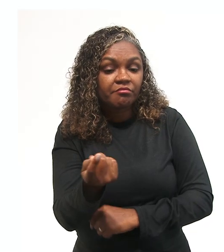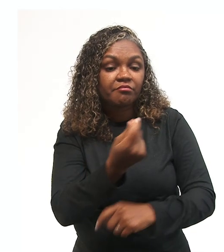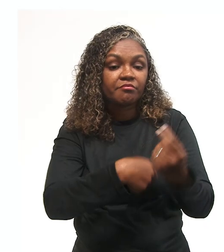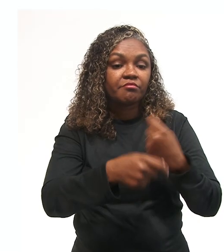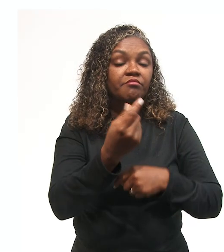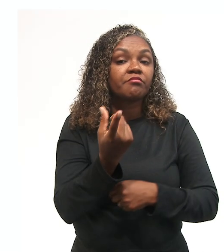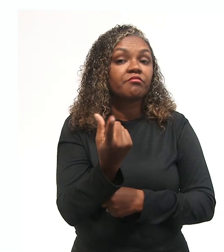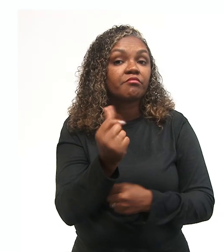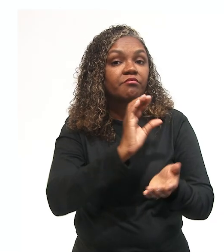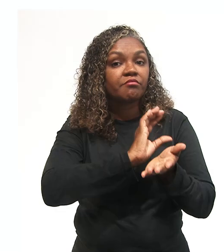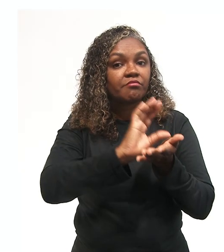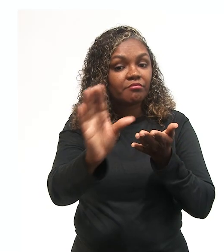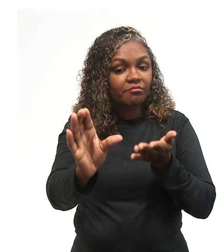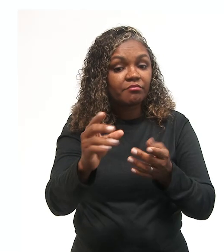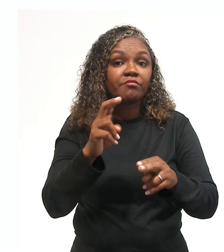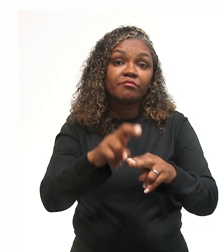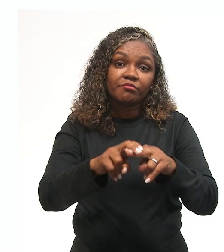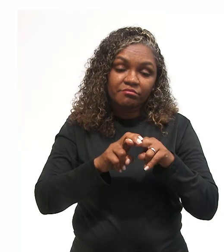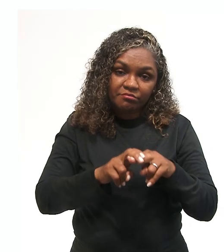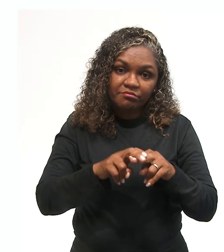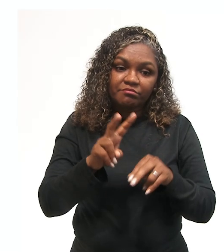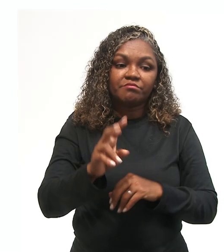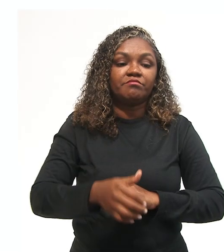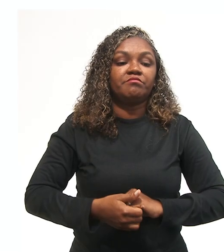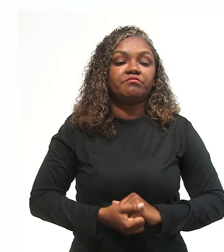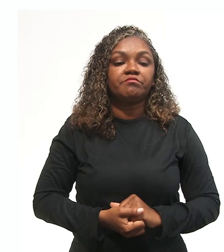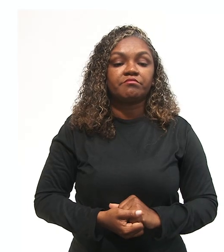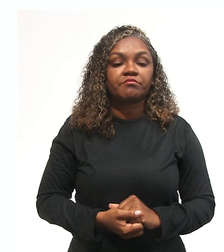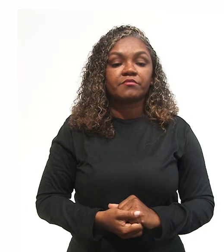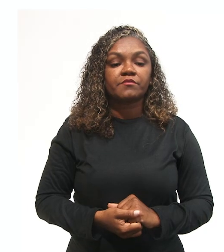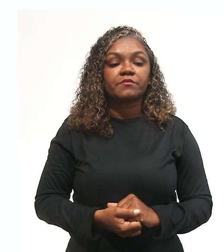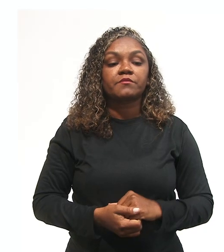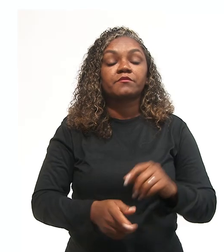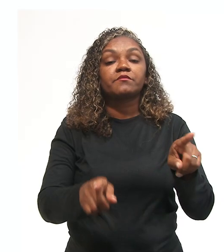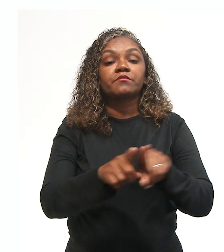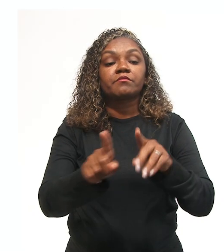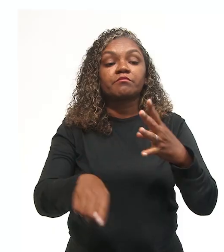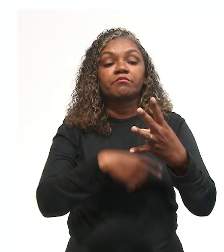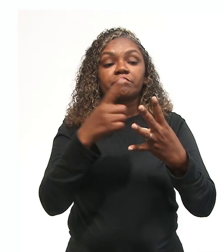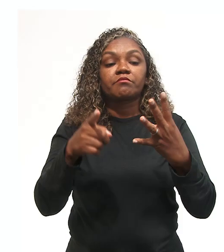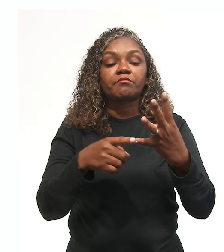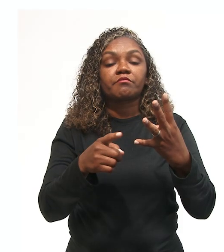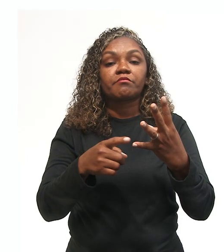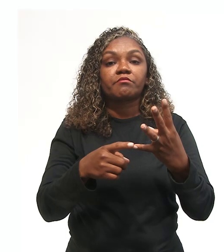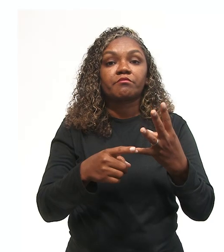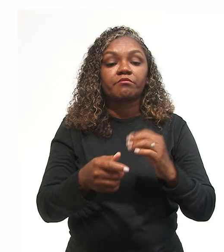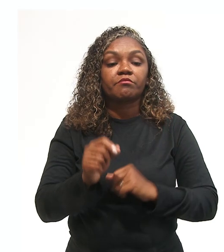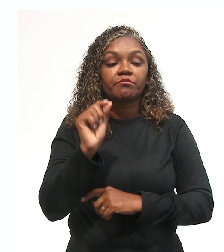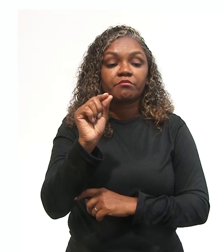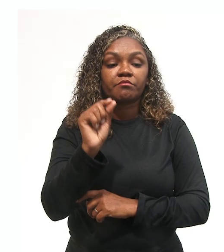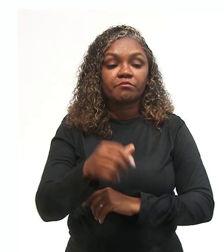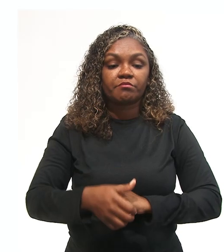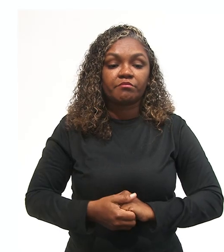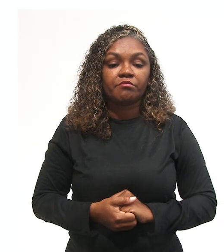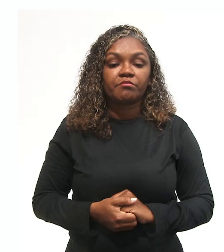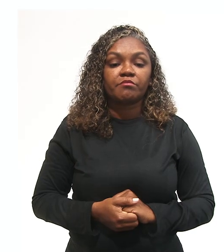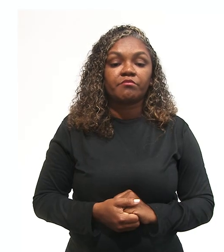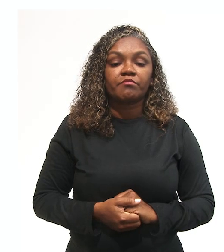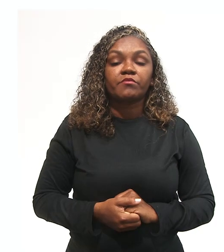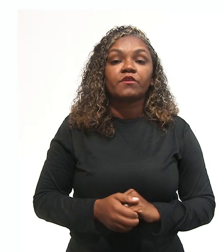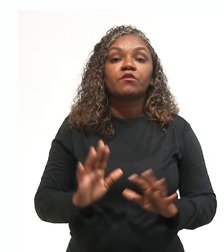poder obter esse tipo de financiamento, tá? Interessa também aos potenciais beneficiários dos